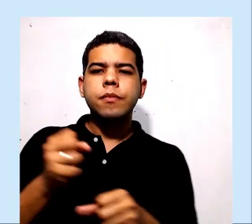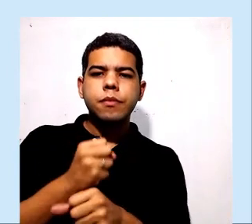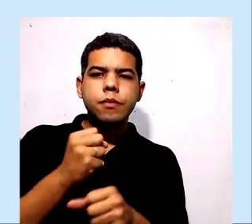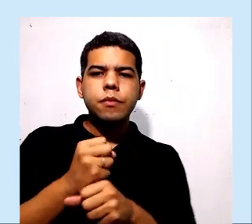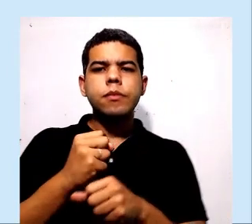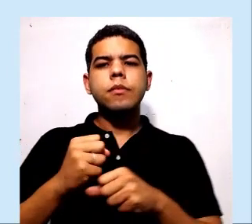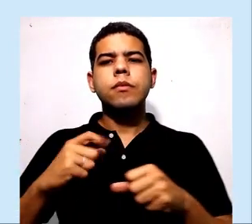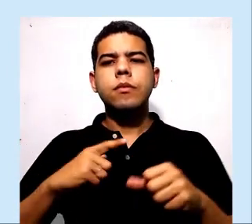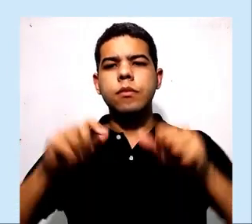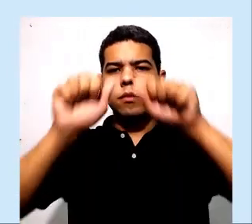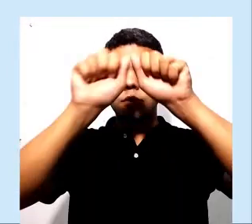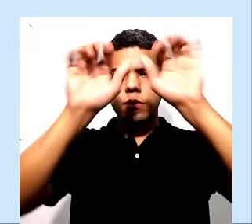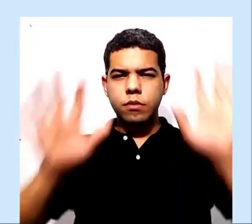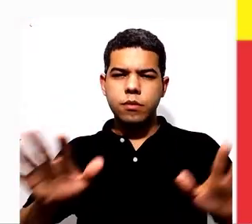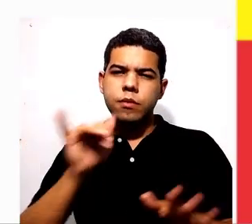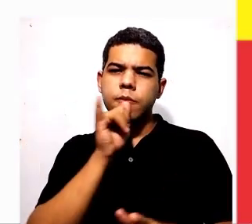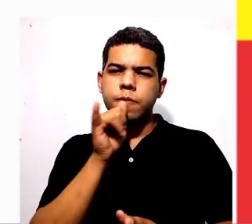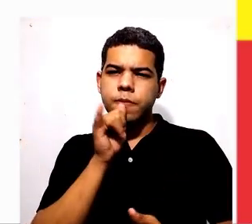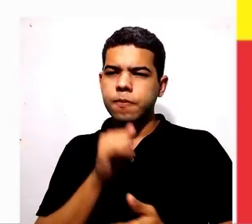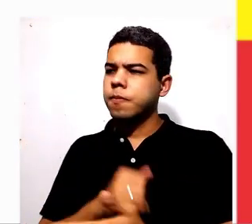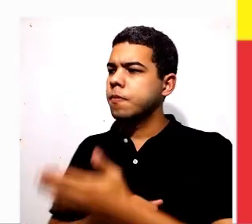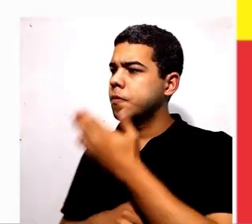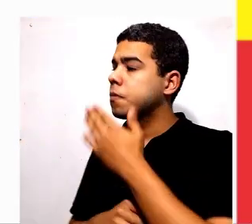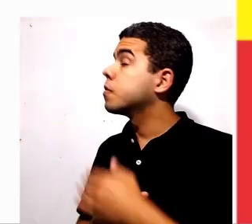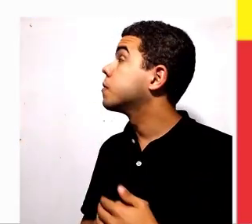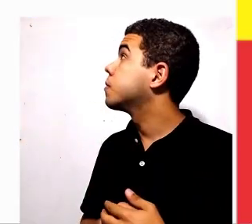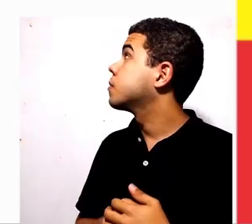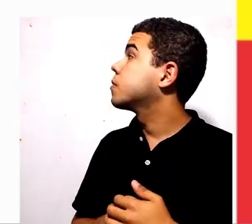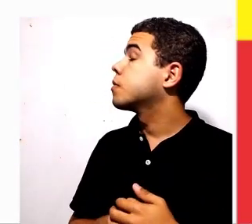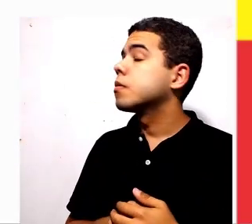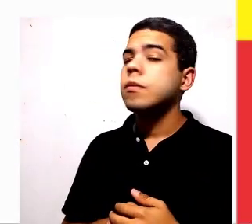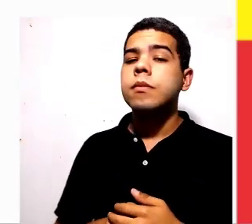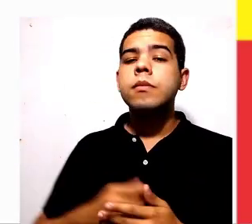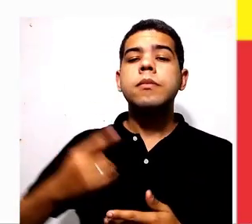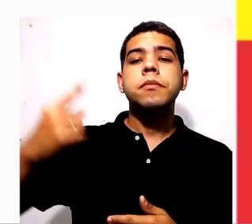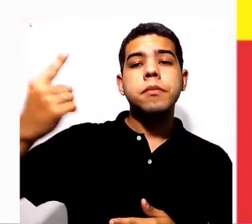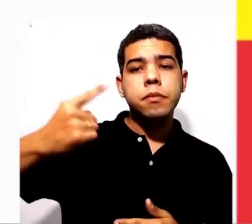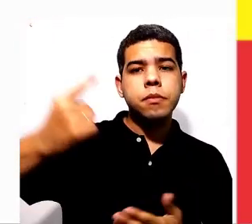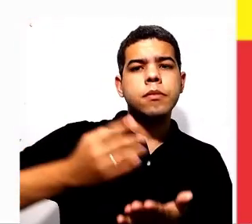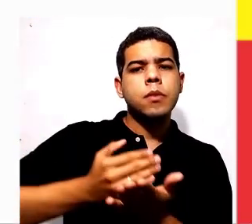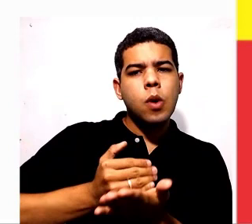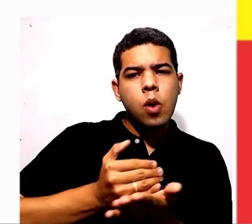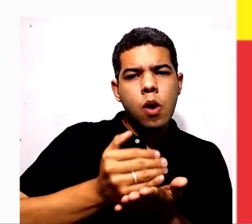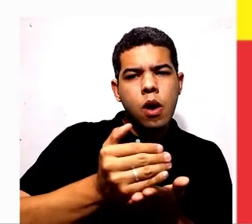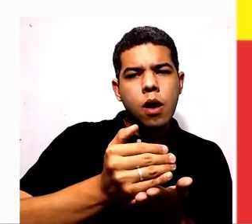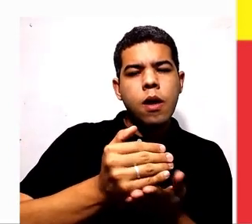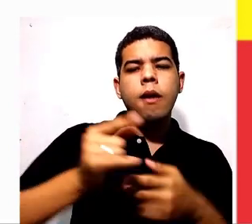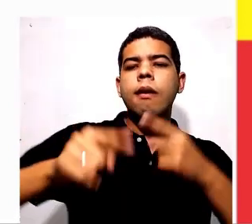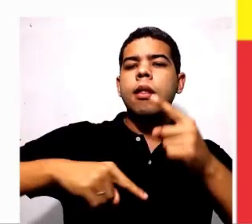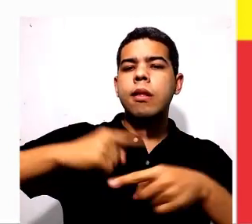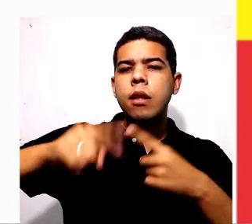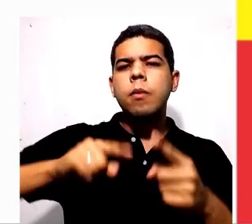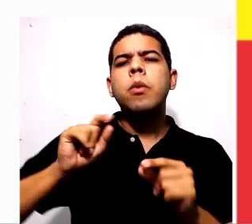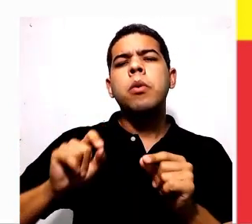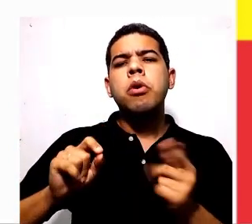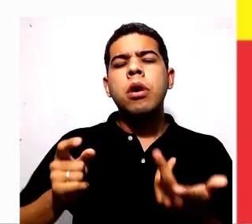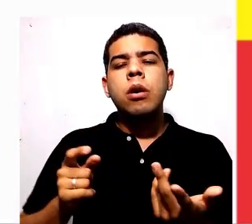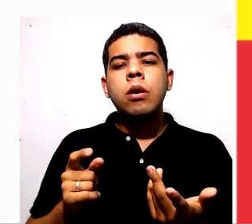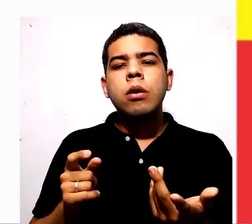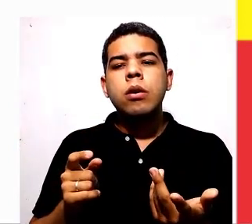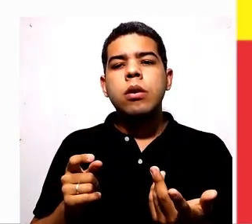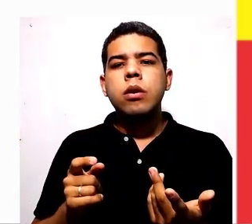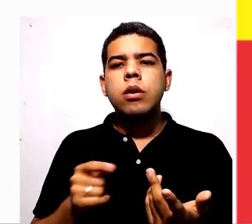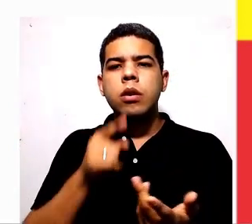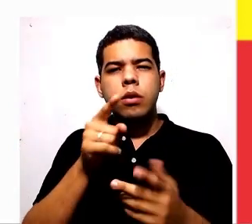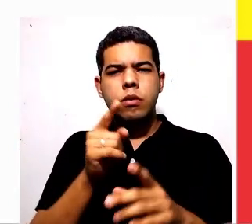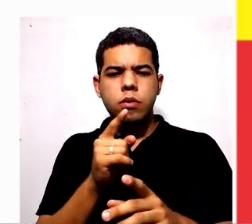construção de um fluxograma neste exemplo. Então, o que é que você vai fazer? Veja aí. Primeiro vai iniciar. Depois do início, você vai